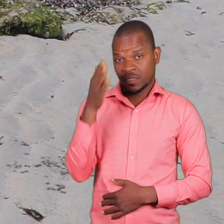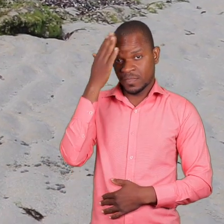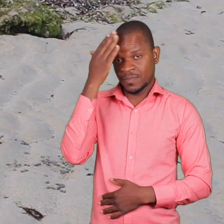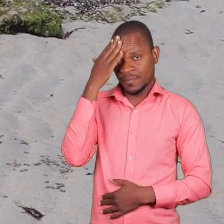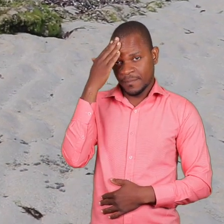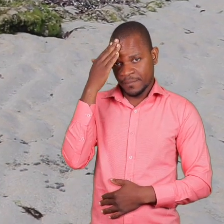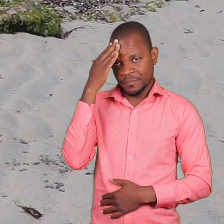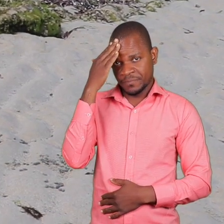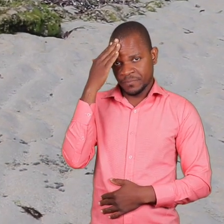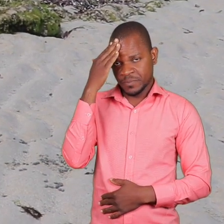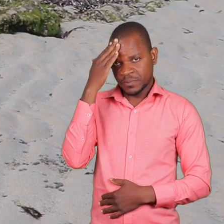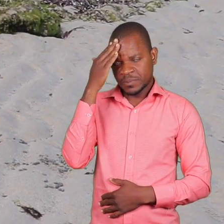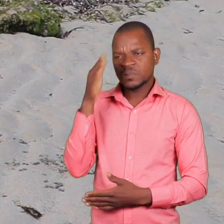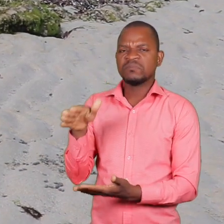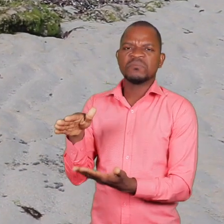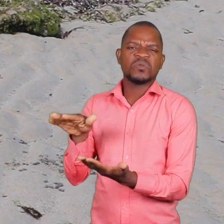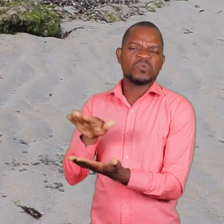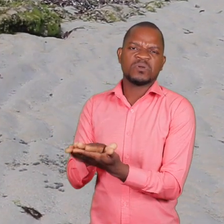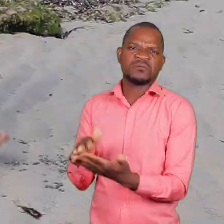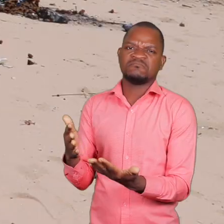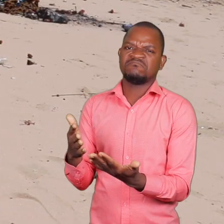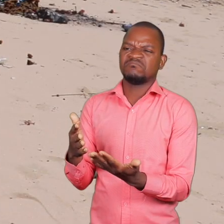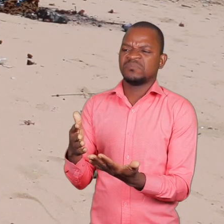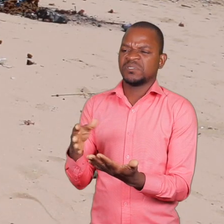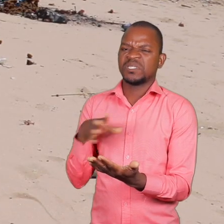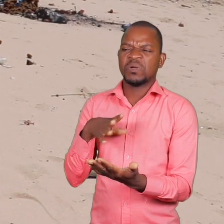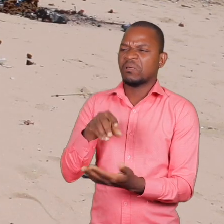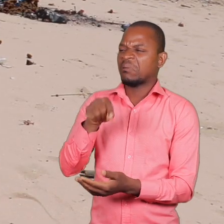quando temos as fezes espalhadas